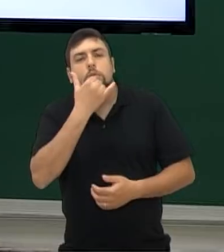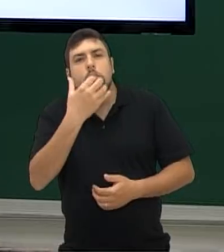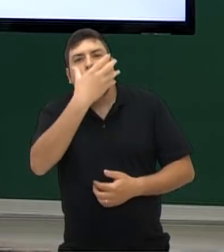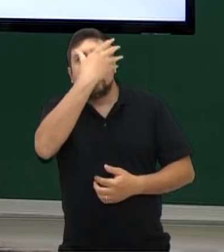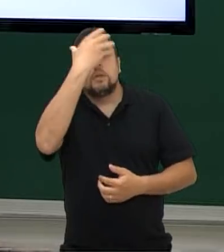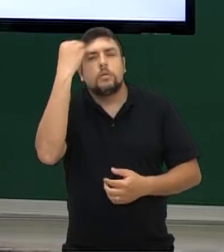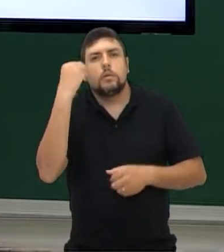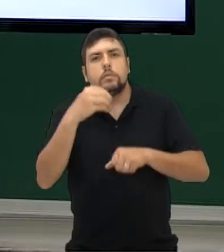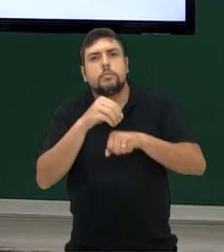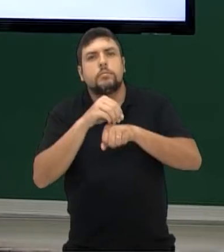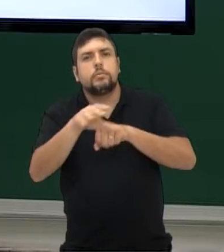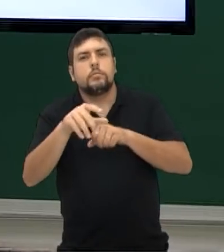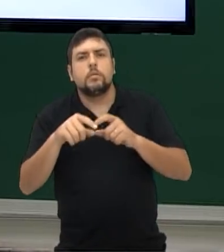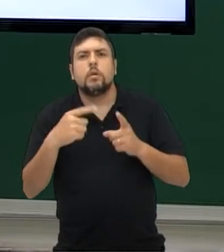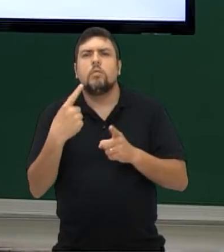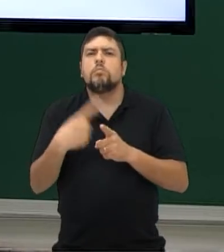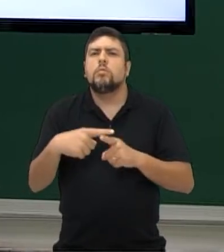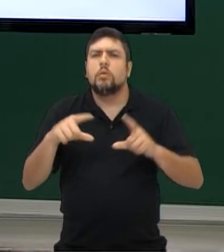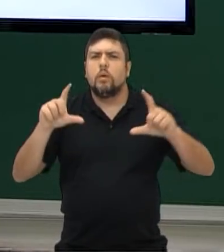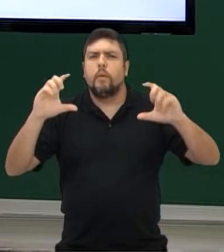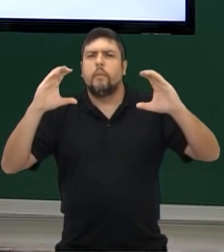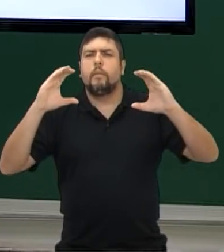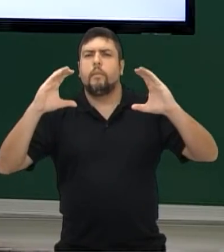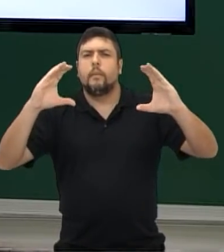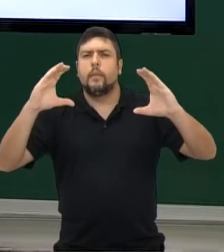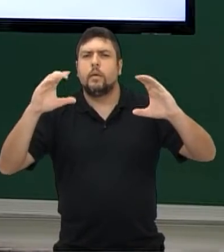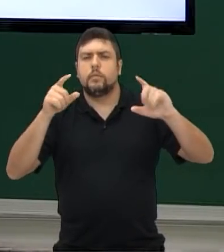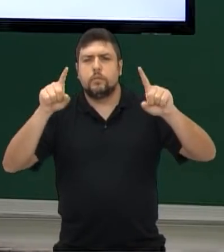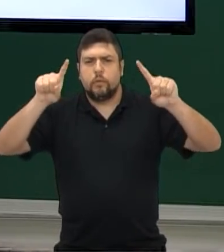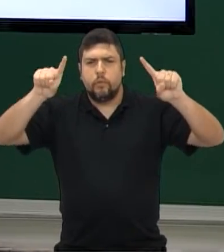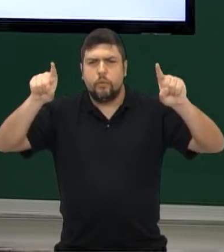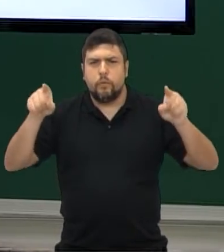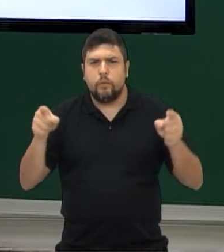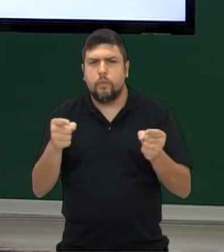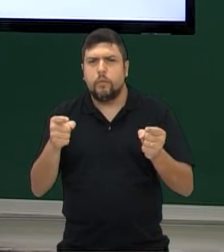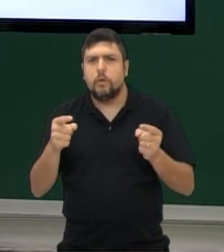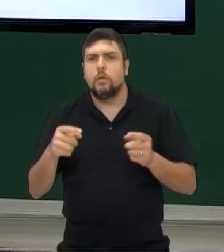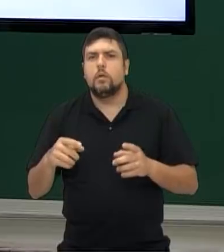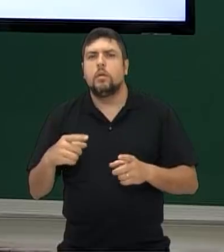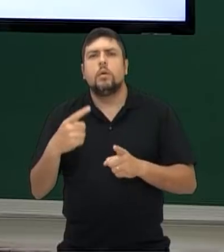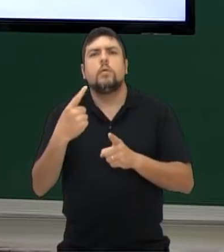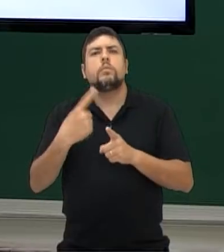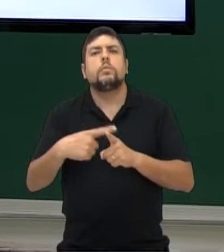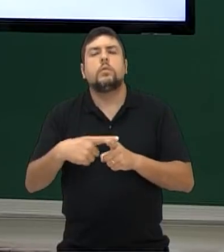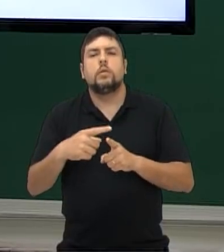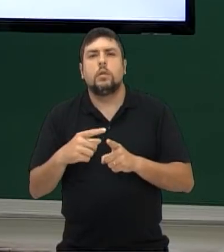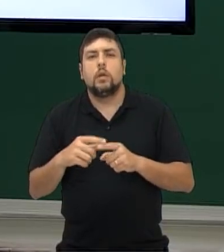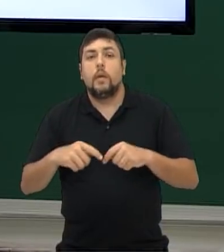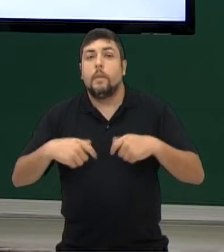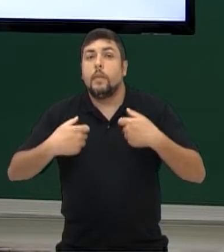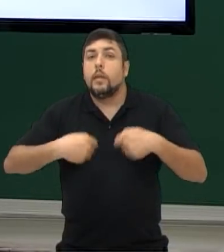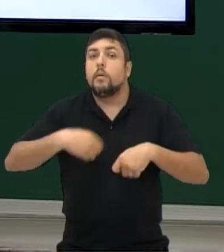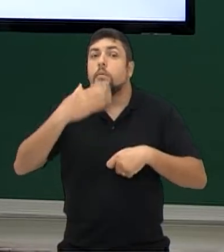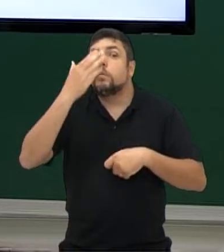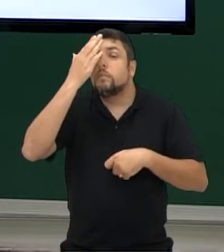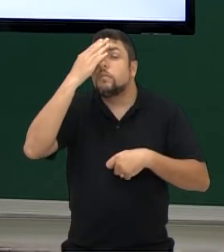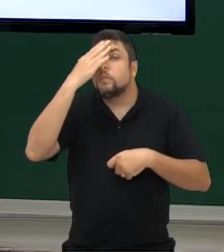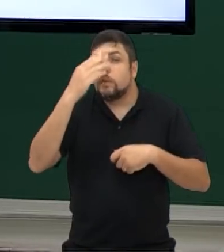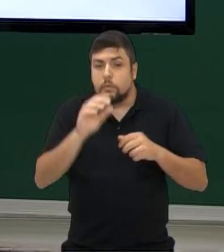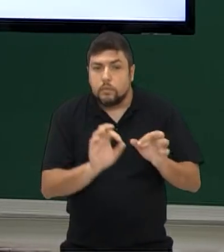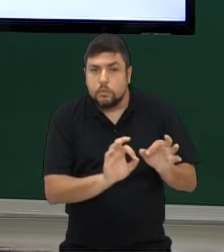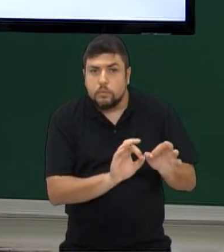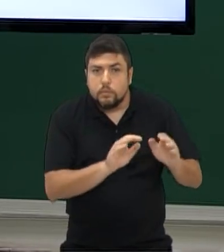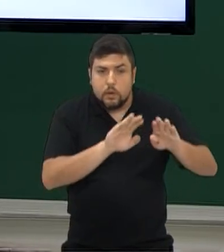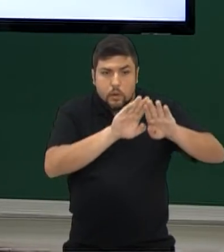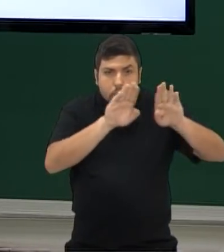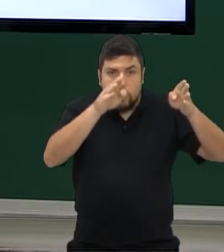que eu coloquei entre parênteses? Porque eu primeiro preciso pensar quanto de comprimento eu tenho das estantes. Então, eu tenho